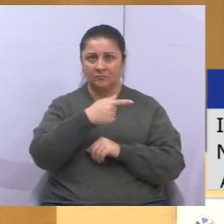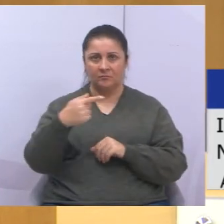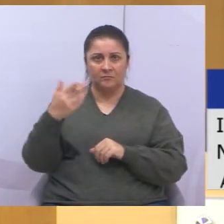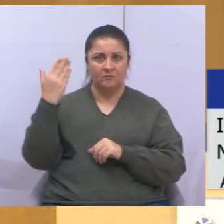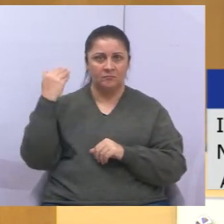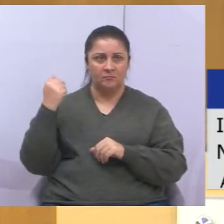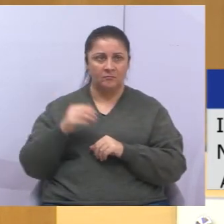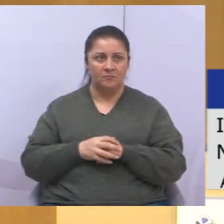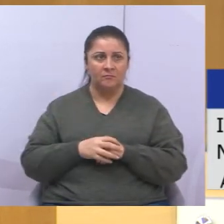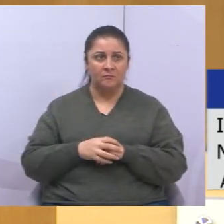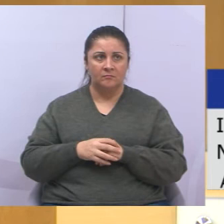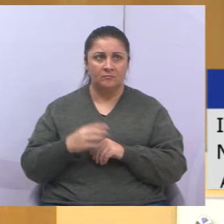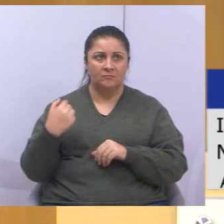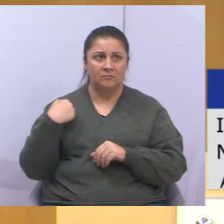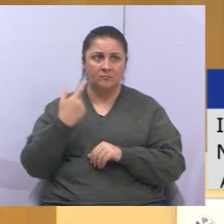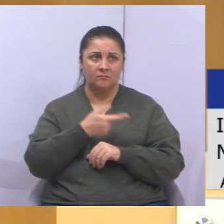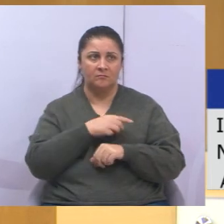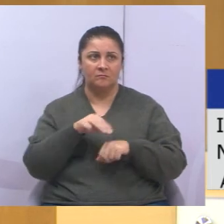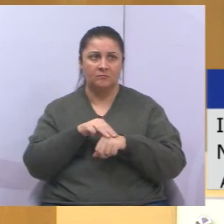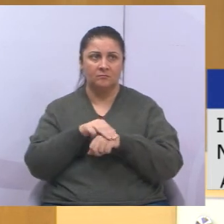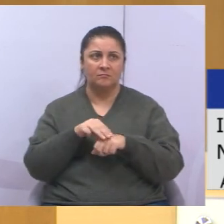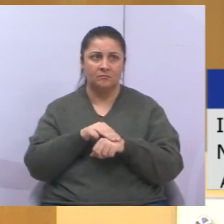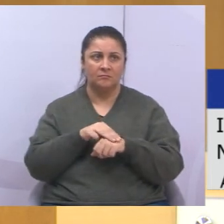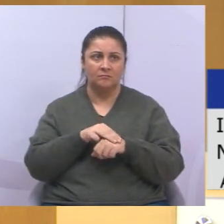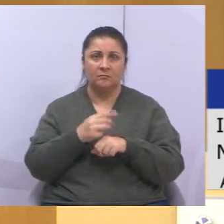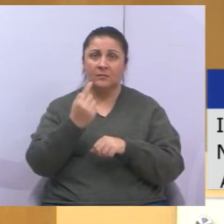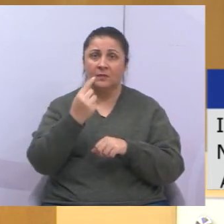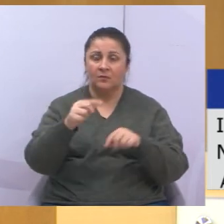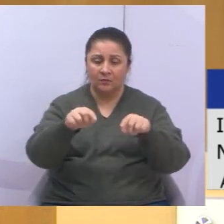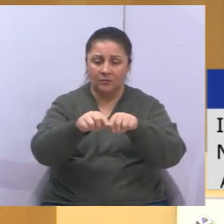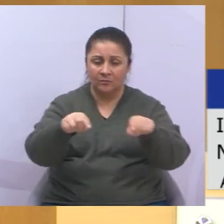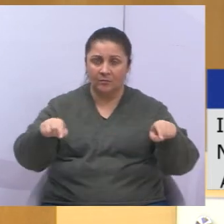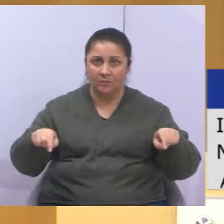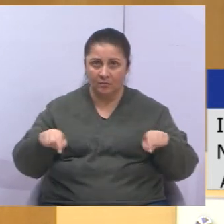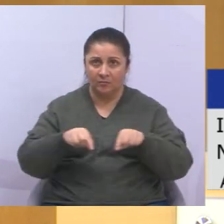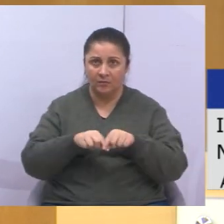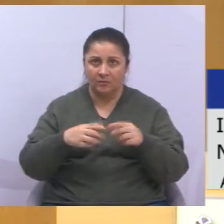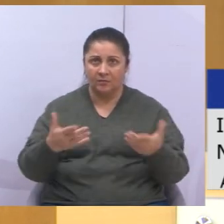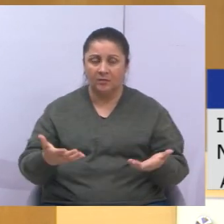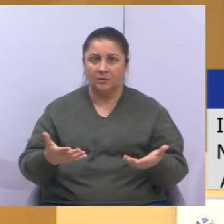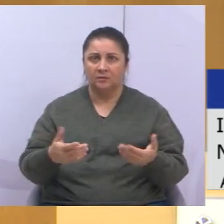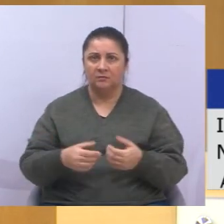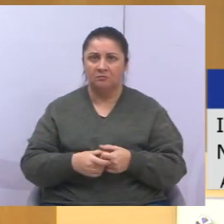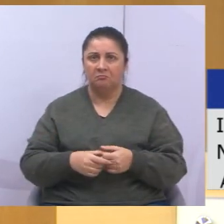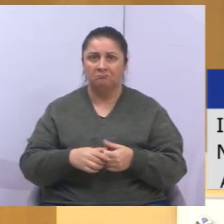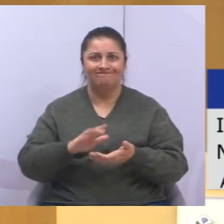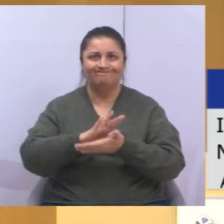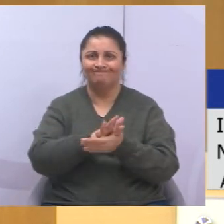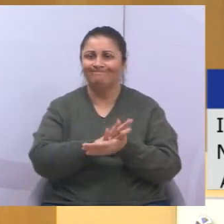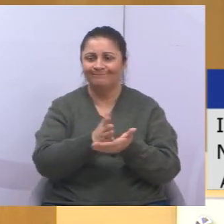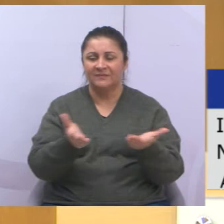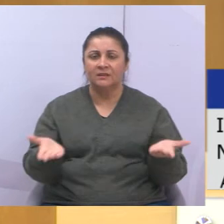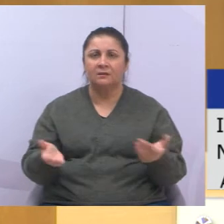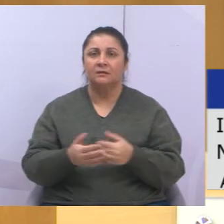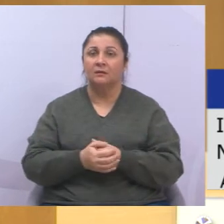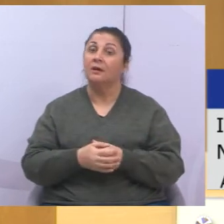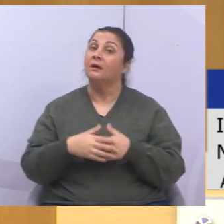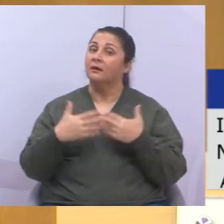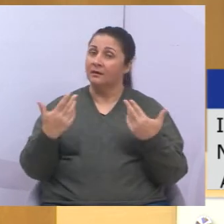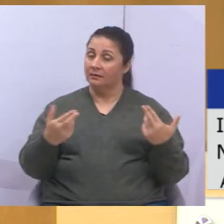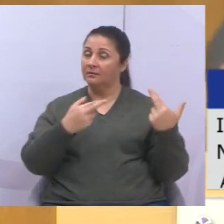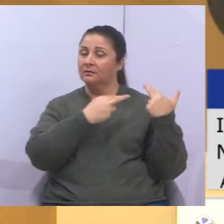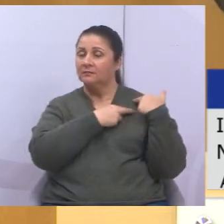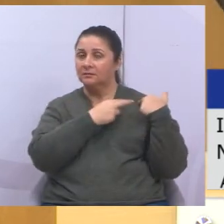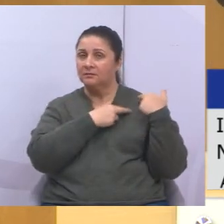essa casa que estava discutindo, uma quadra, lá no Jardim Conquista, que está em desuso. Aí que entra o papel do poder